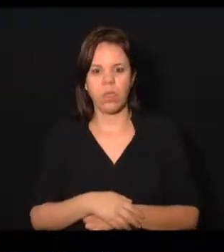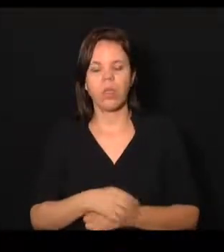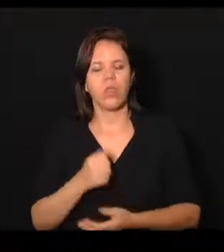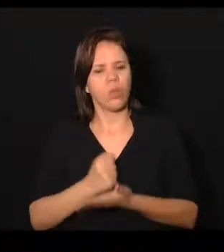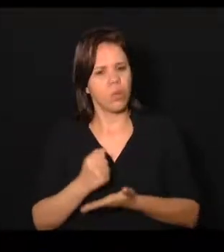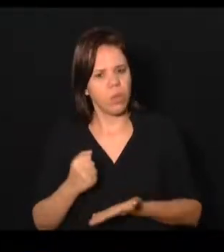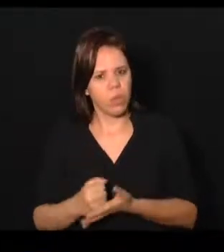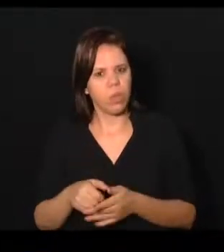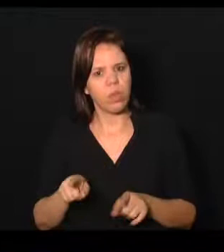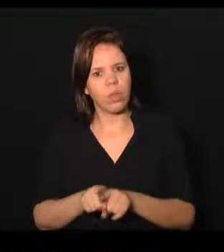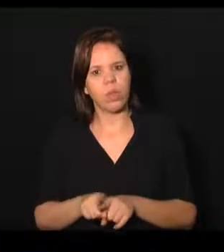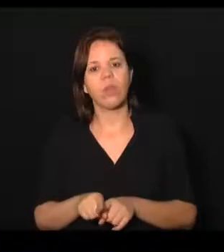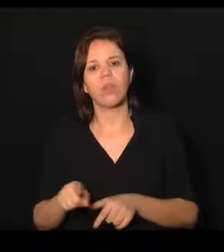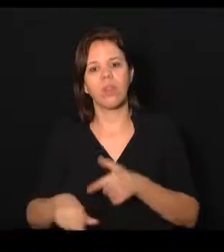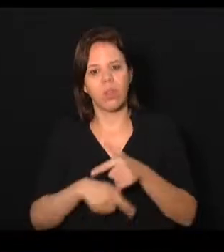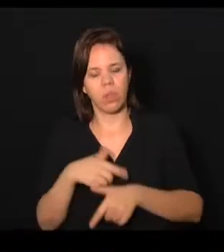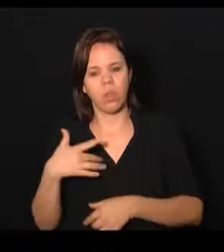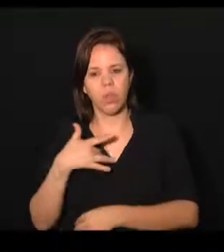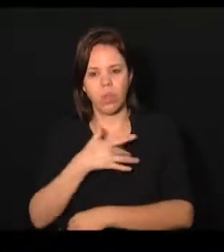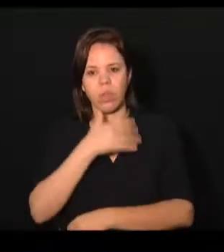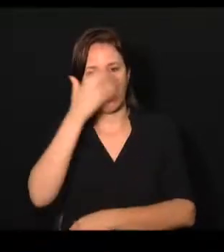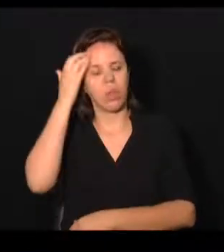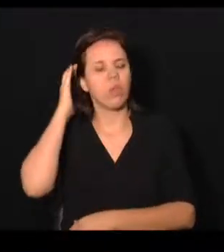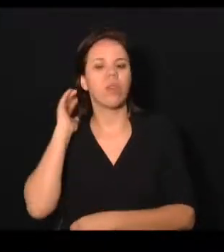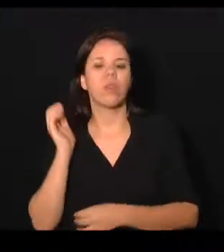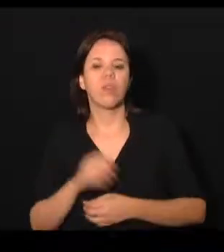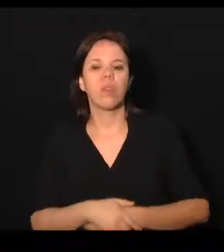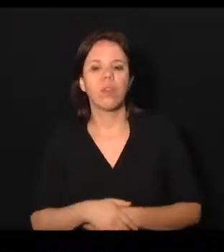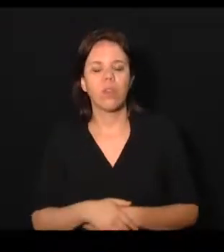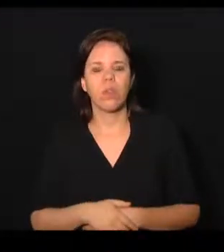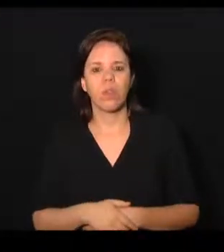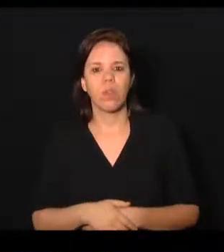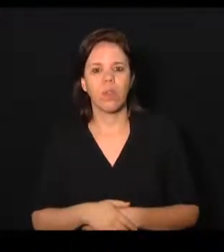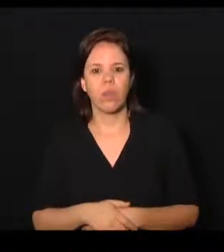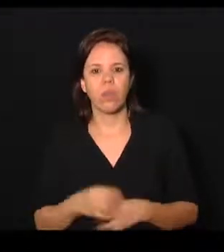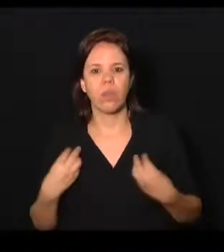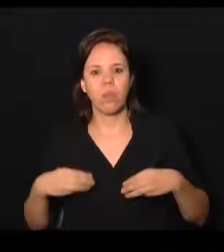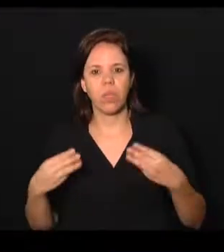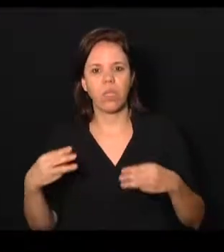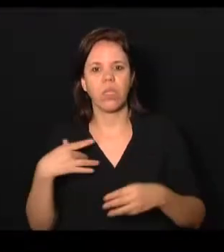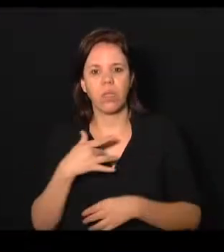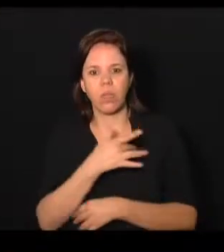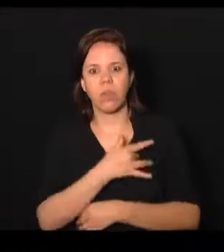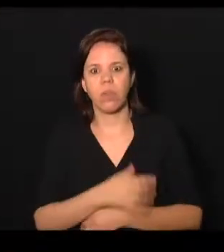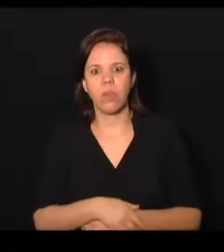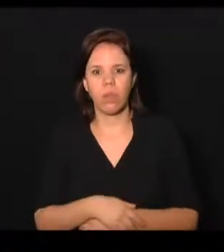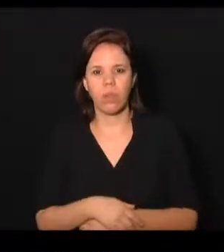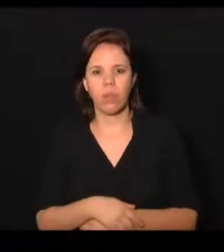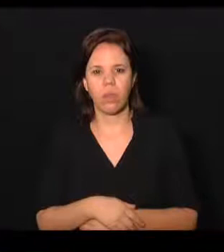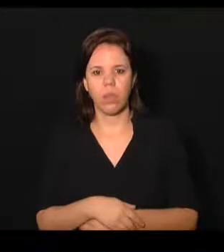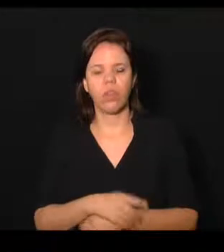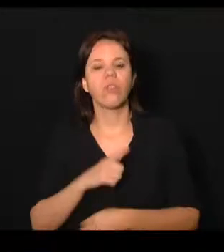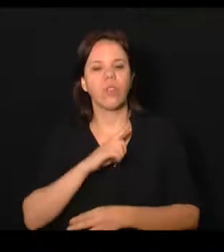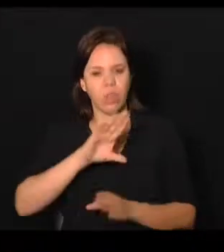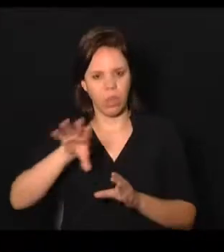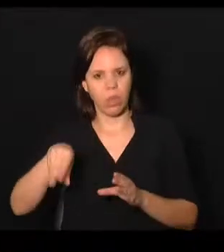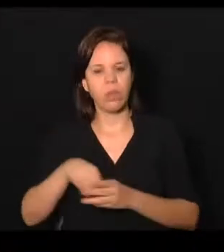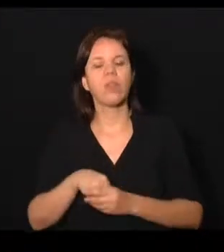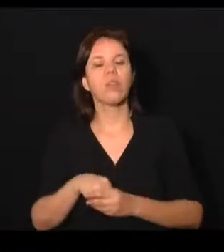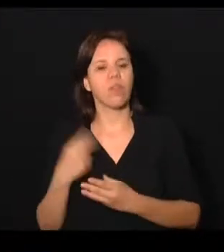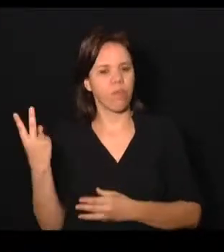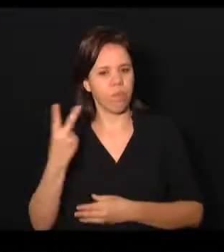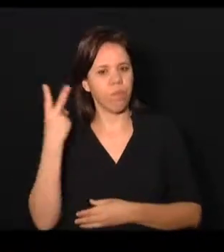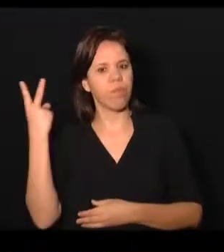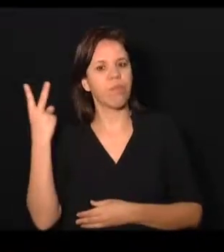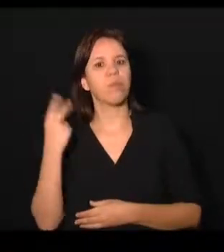contratualização entre os serviços de saúde e o Ministério da Saúde, já vem embutido naquele valor